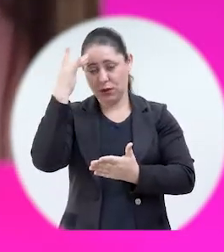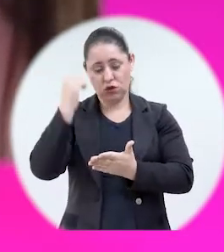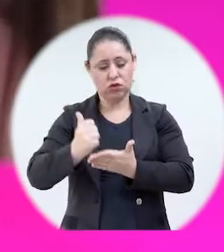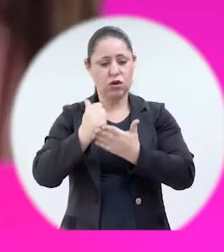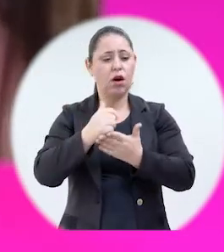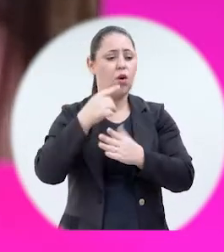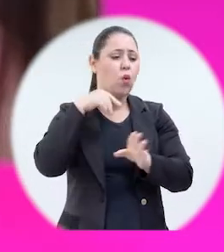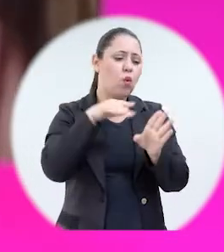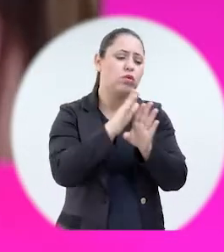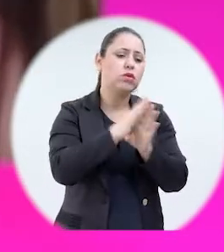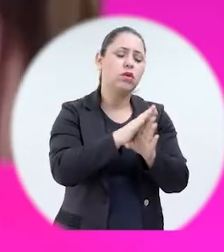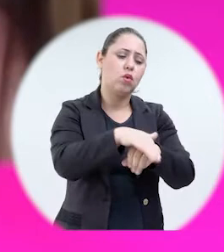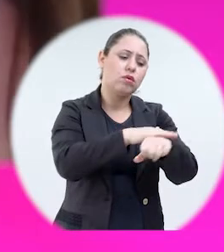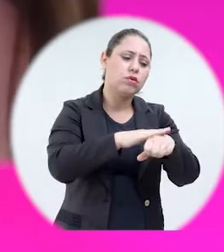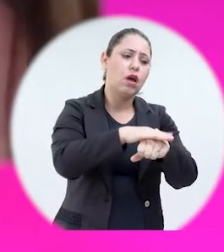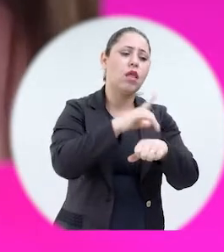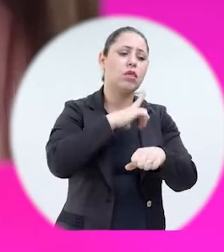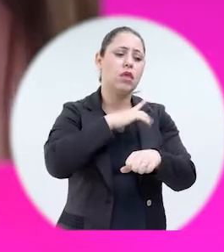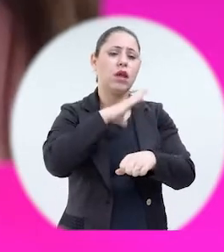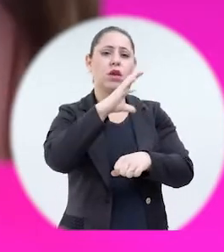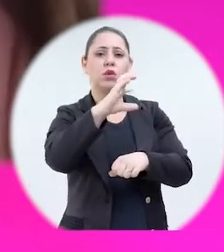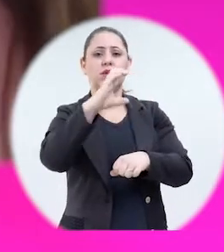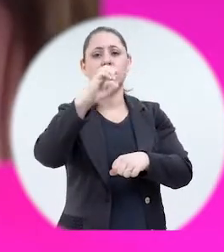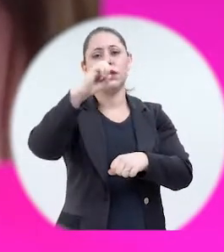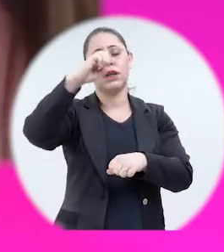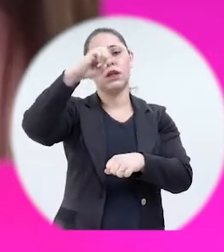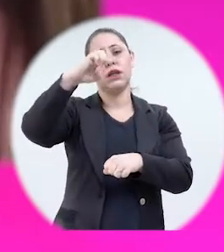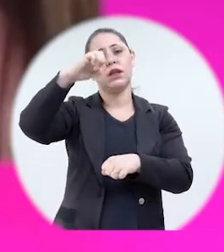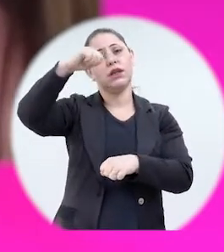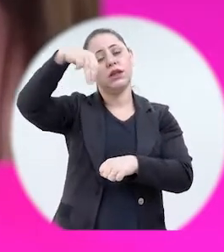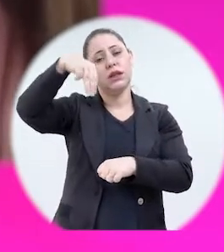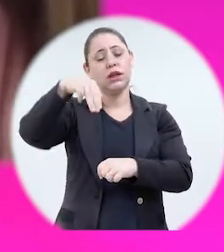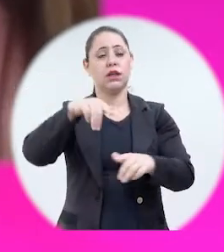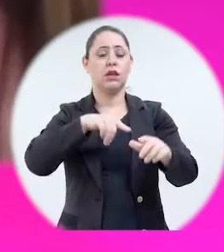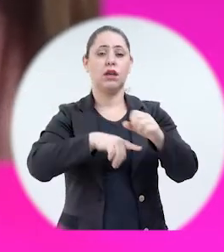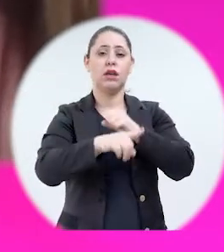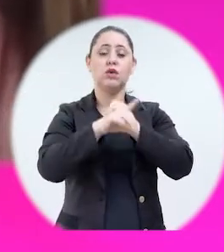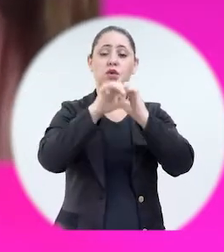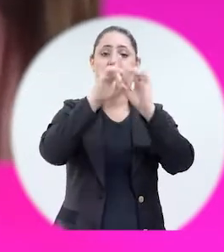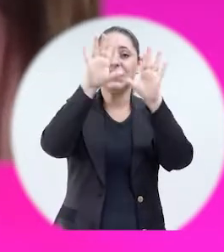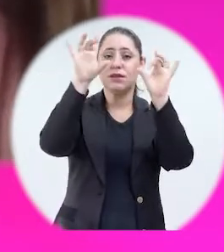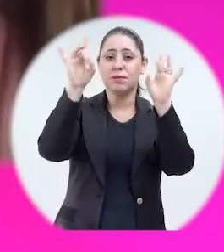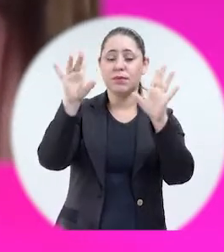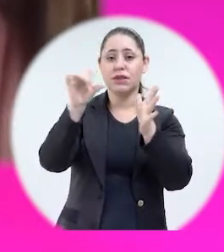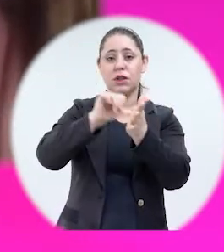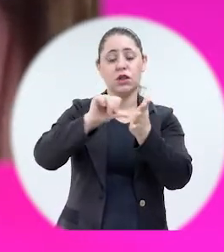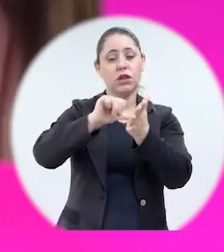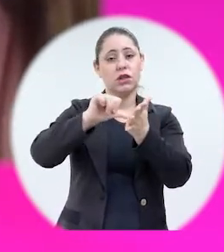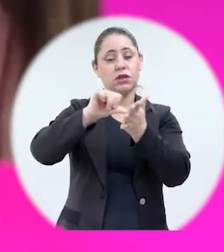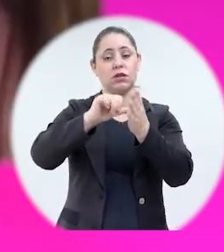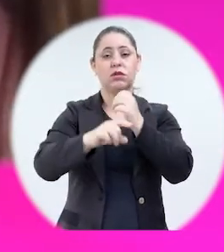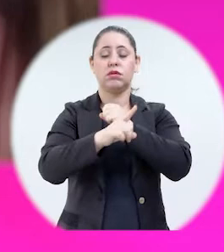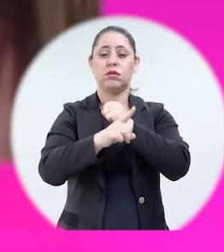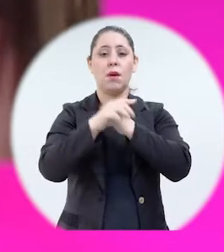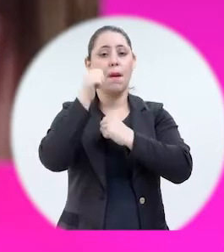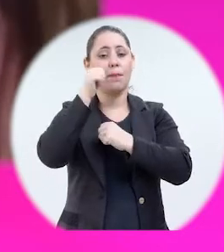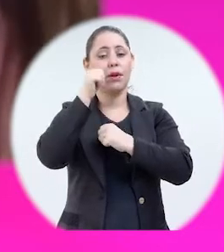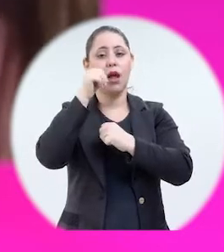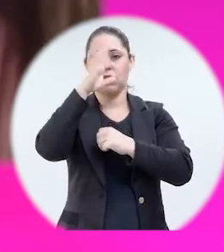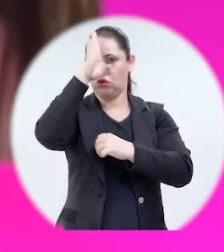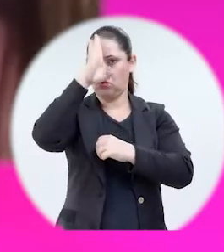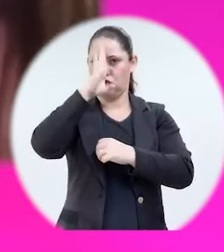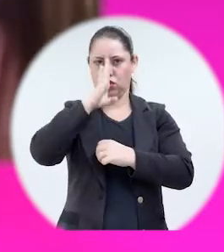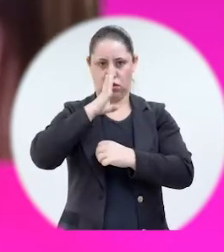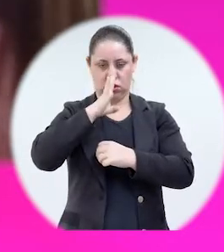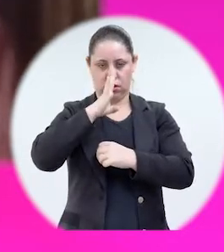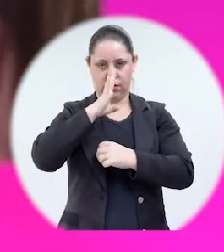pode falar assim, olha, né? Existe o CEAM, um exemplo, que é um serviço, que é um centro especializado de atendimento à mulher, que é